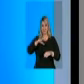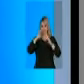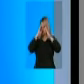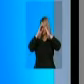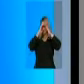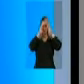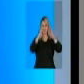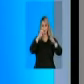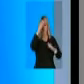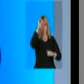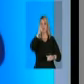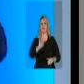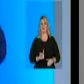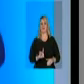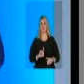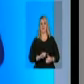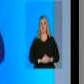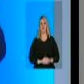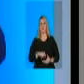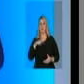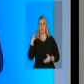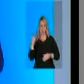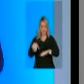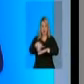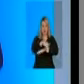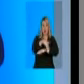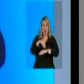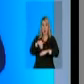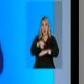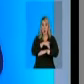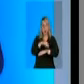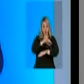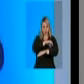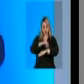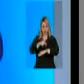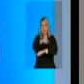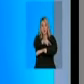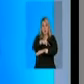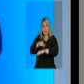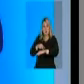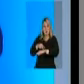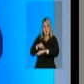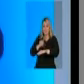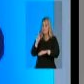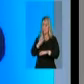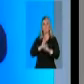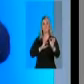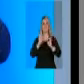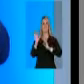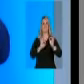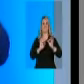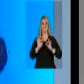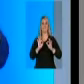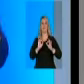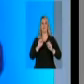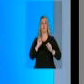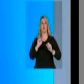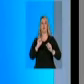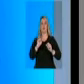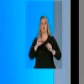pessoas com deficiência. As nossas calçadas, as nossas ruas, os cruzamentos não estão preparados para que ela seja uma